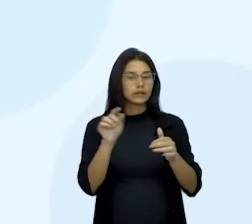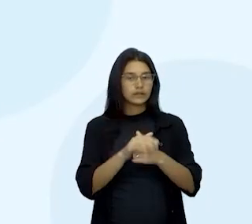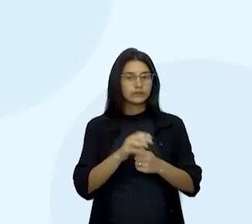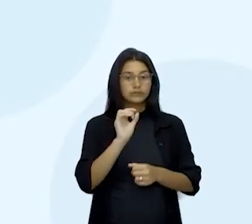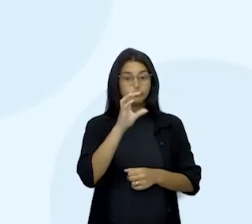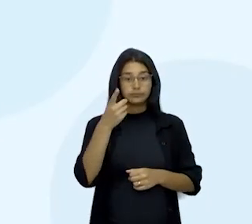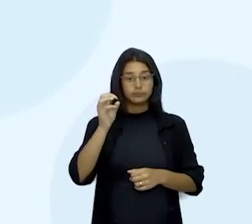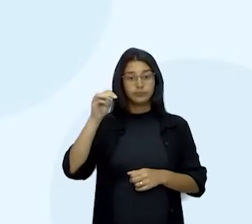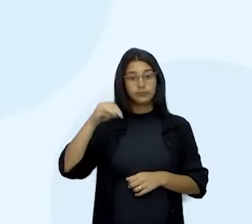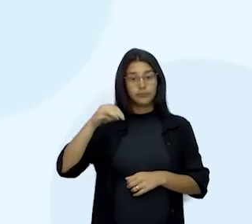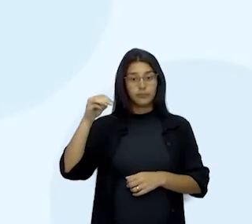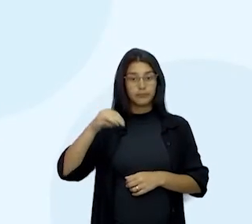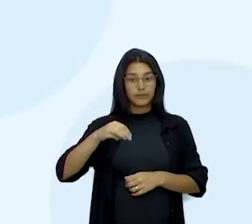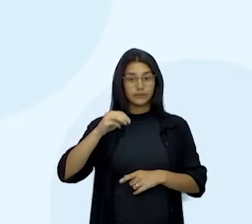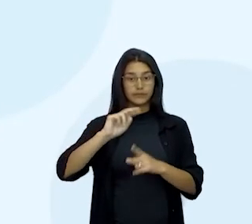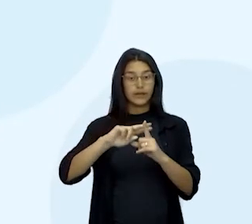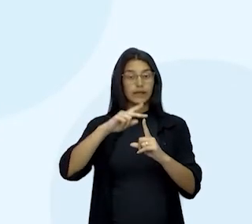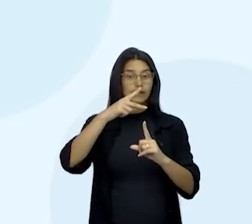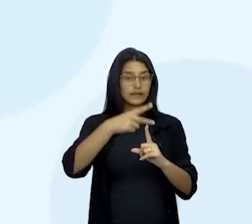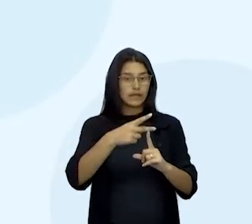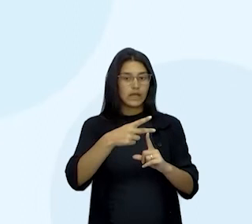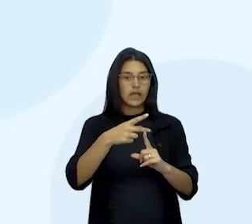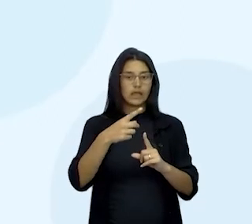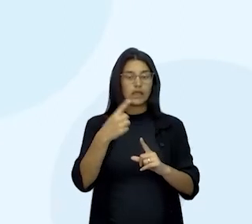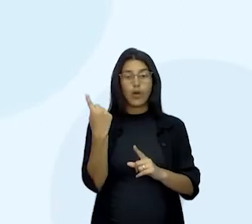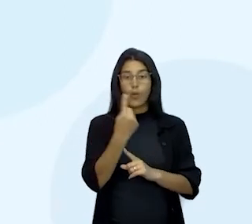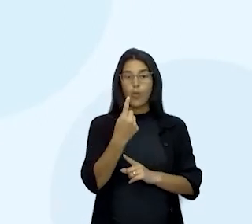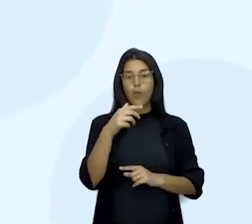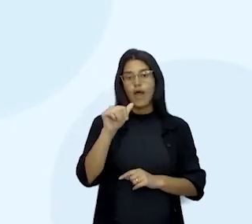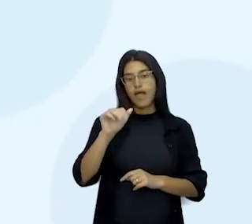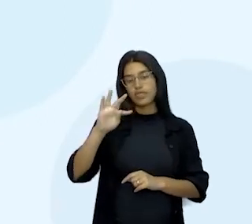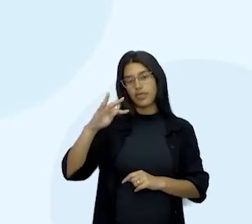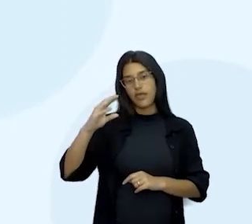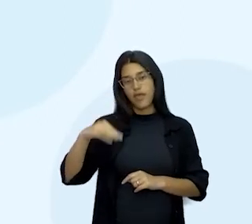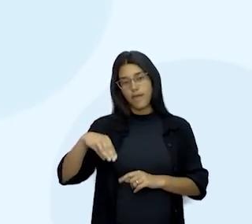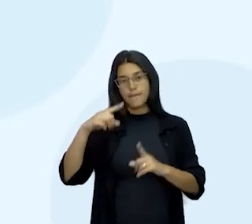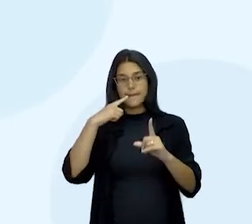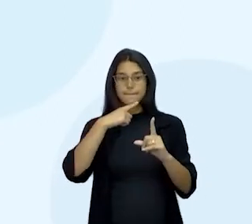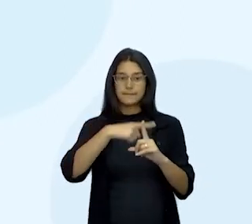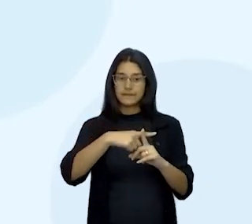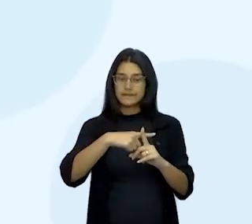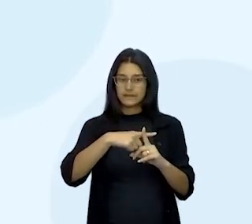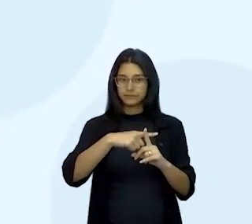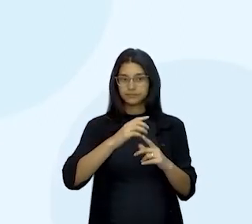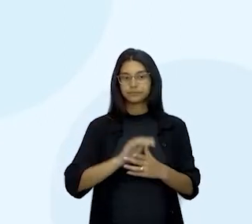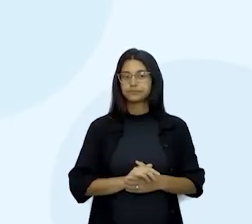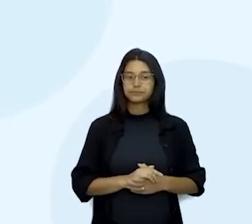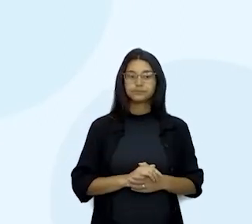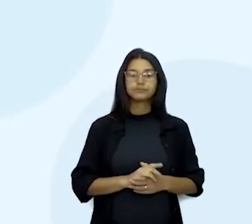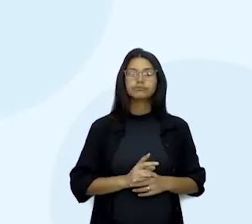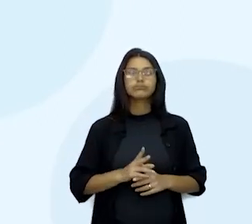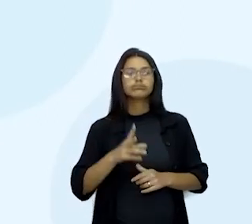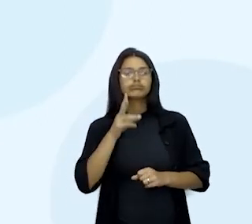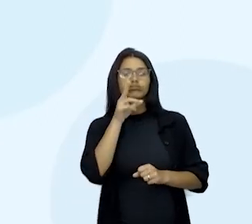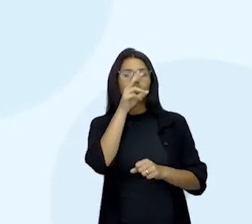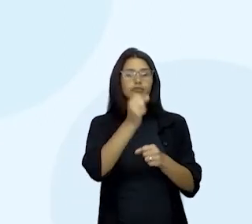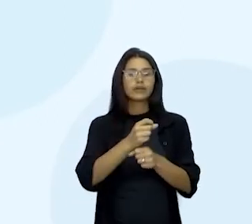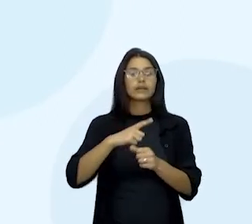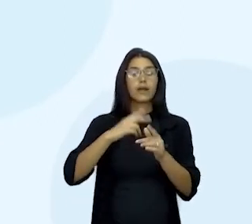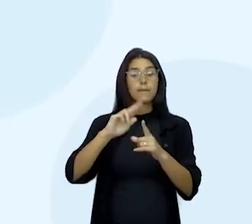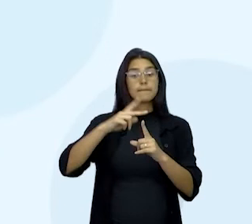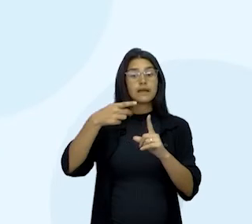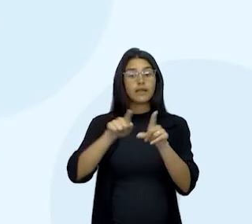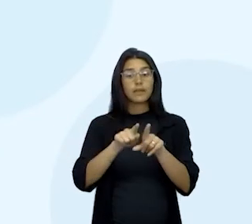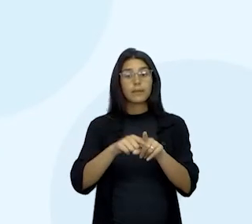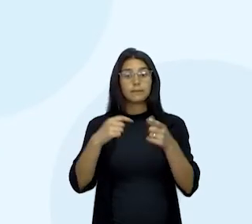cada 10 metros de descida, acrescentamos uma atmosfera, um ATM. Com a pressão externa aumenta,